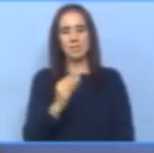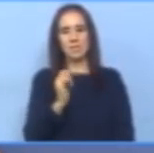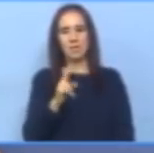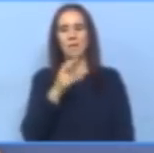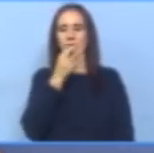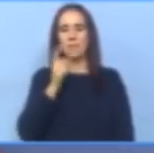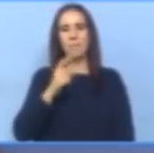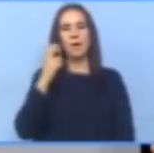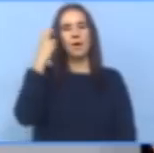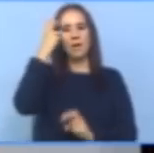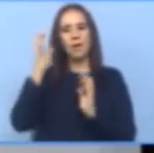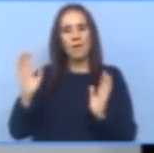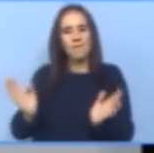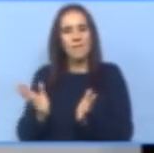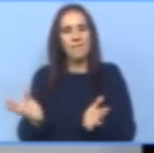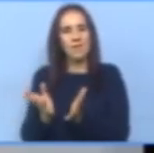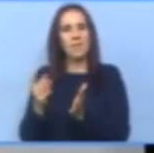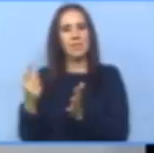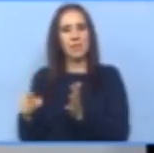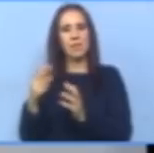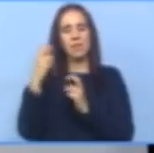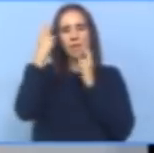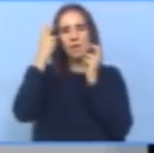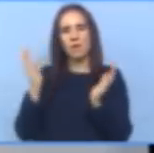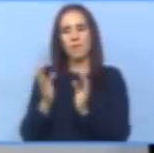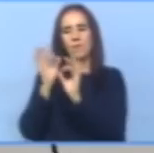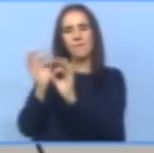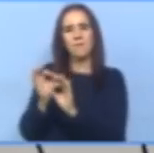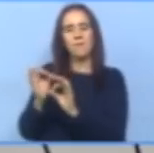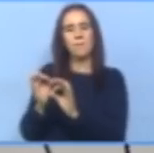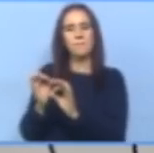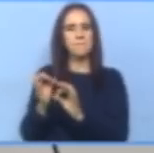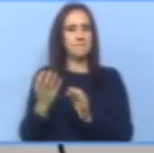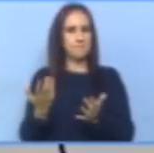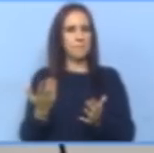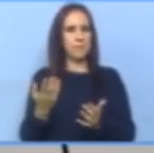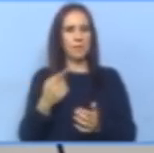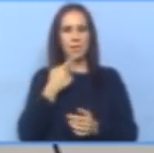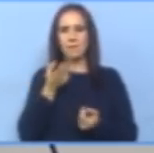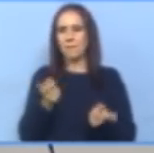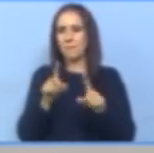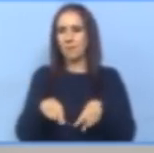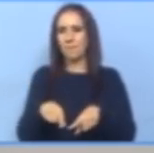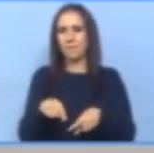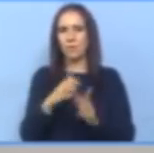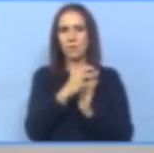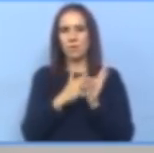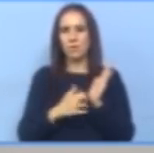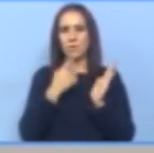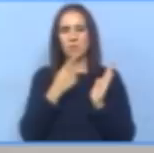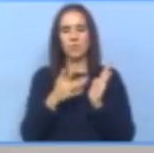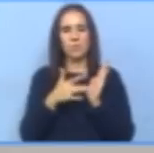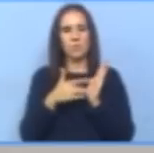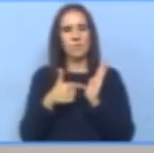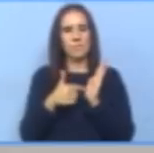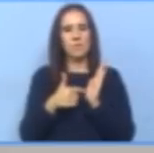em apacentar as ovelhas, em cuidar das ovelhas. É uma reafirmação em linha com o que está no texto do Evangelho, do